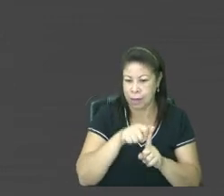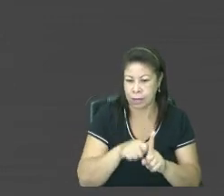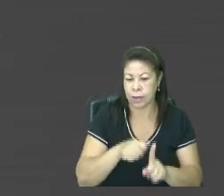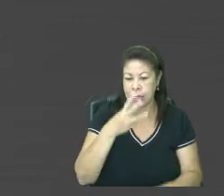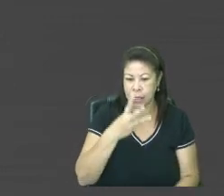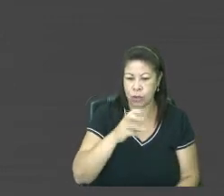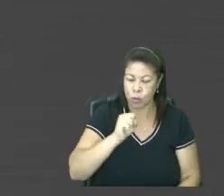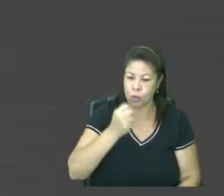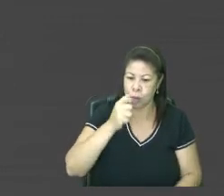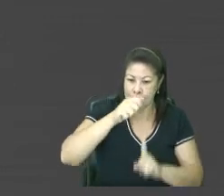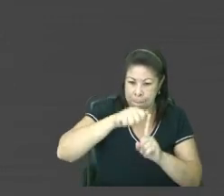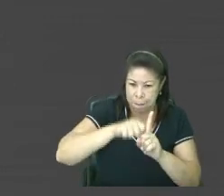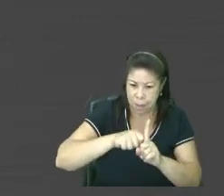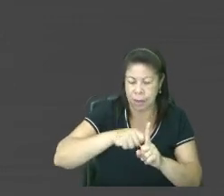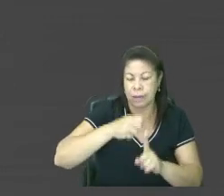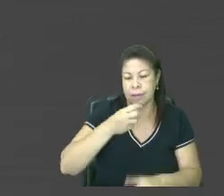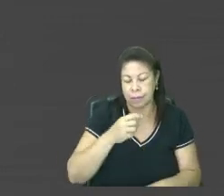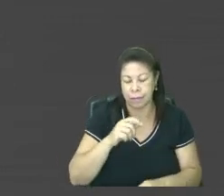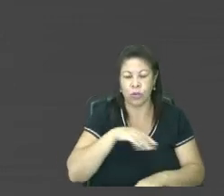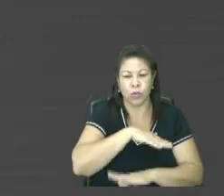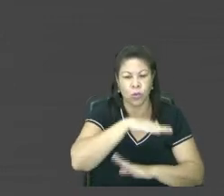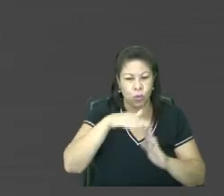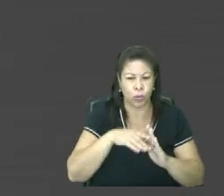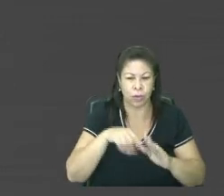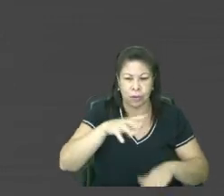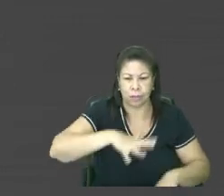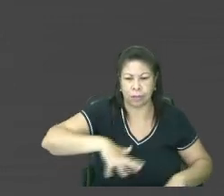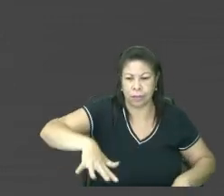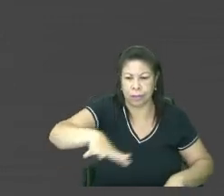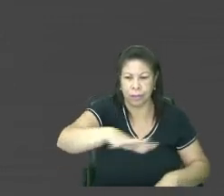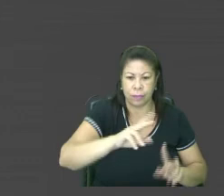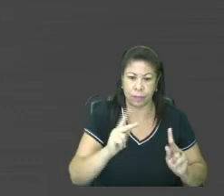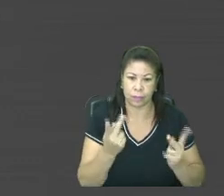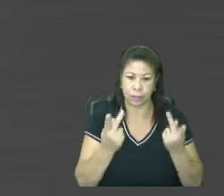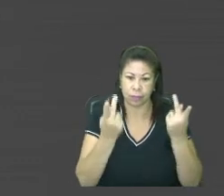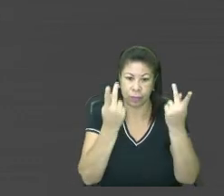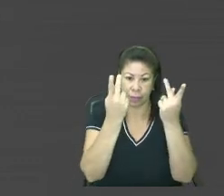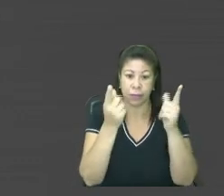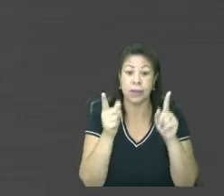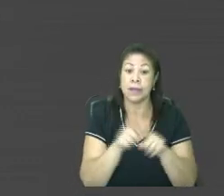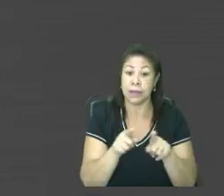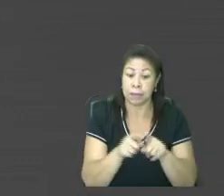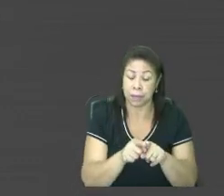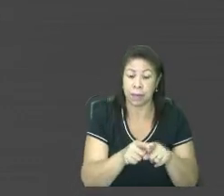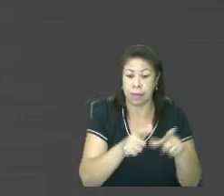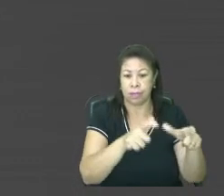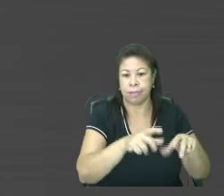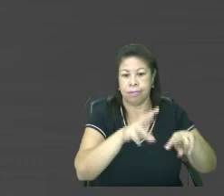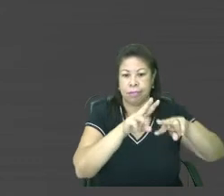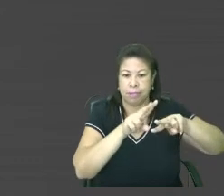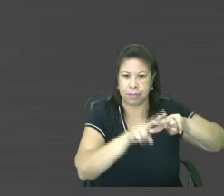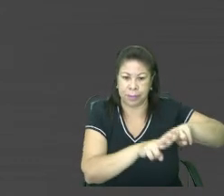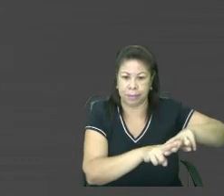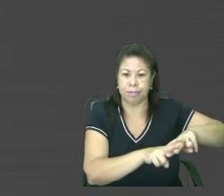realizados em toda a nossa rede, incluindo os que a gente oferta para o sistema prisional.